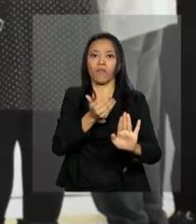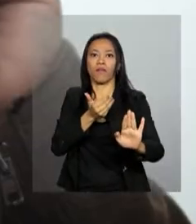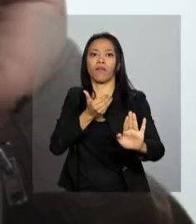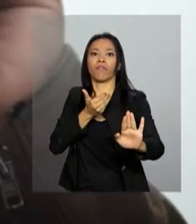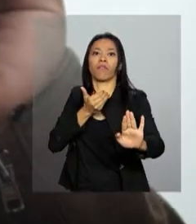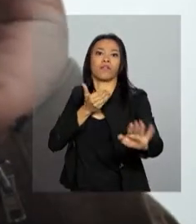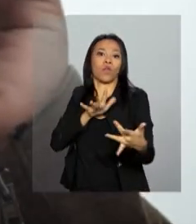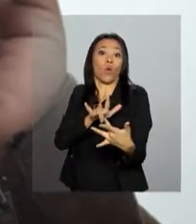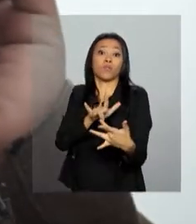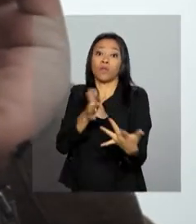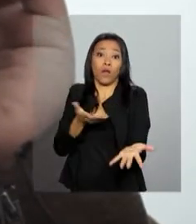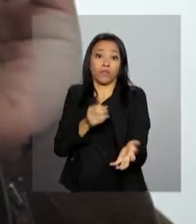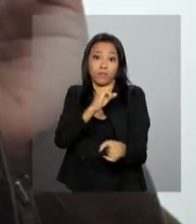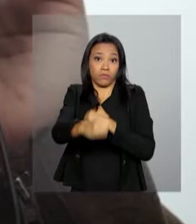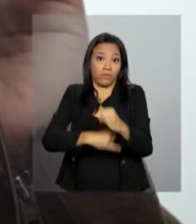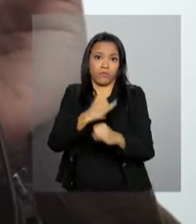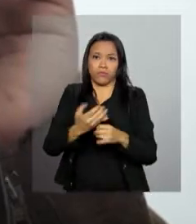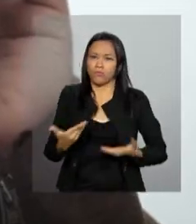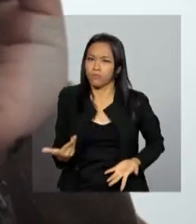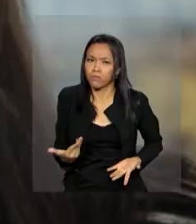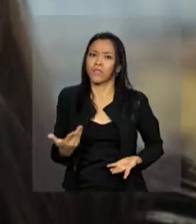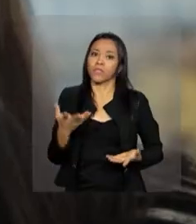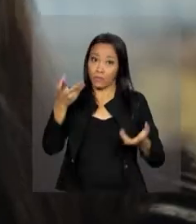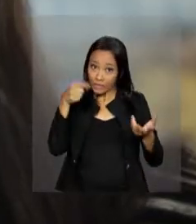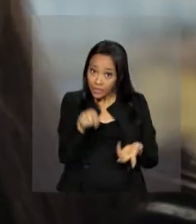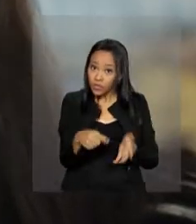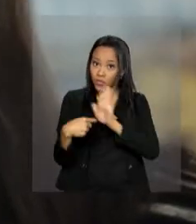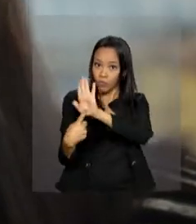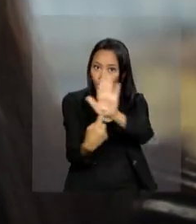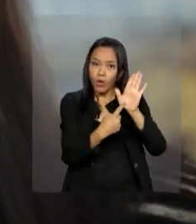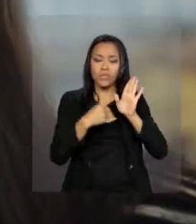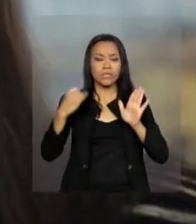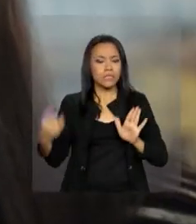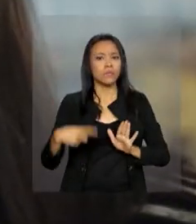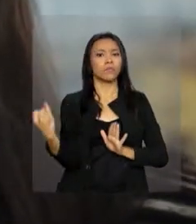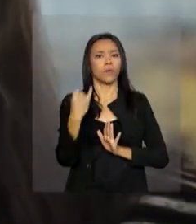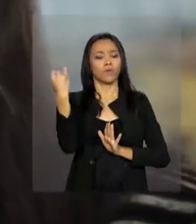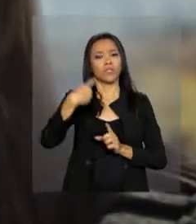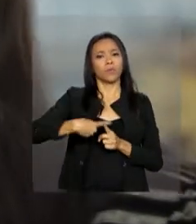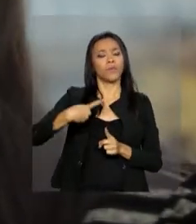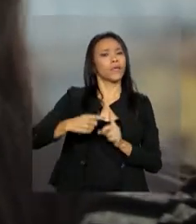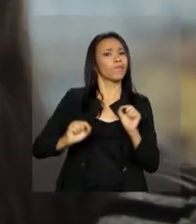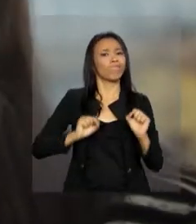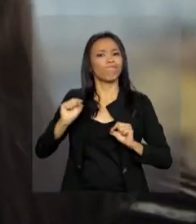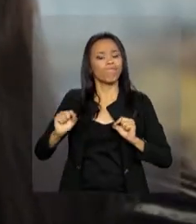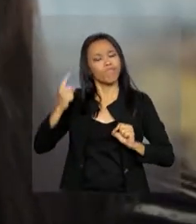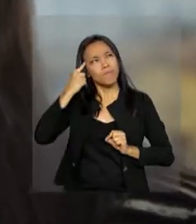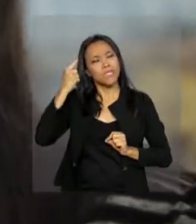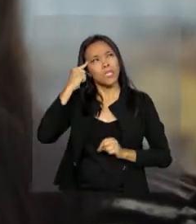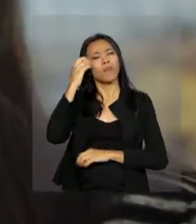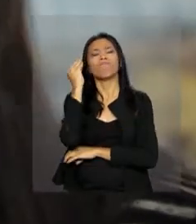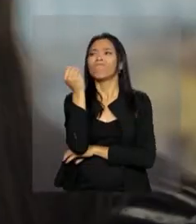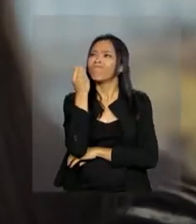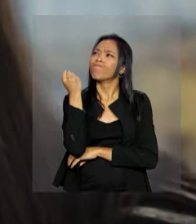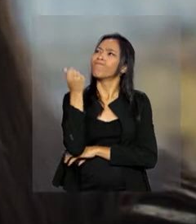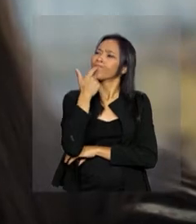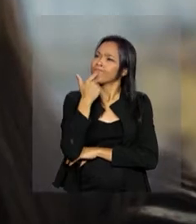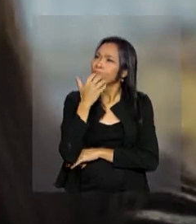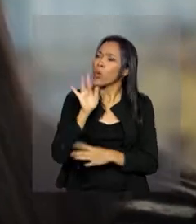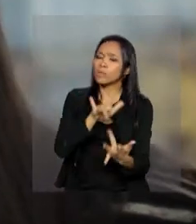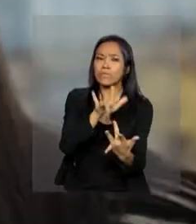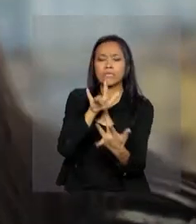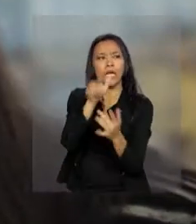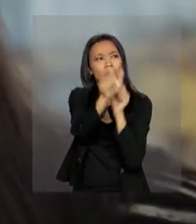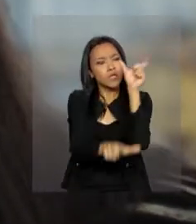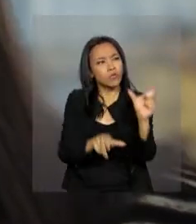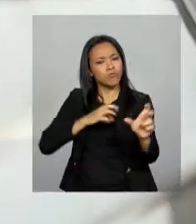internet. Eu acho que uma exposição como essa é super importante porque ela faz a gente pensar sobre o contato